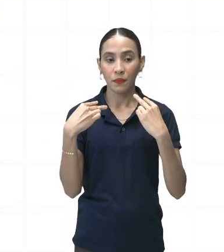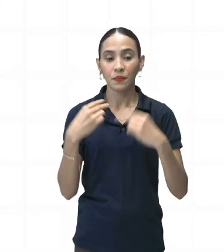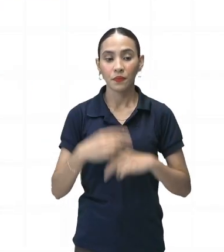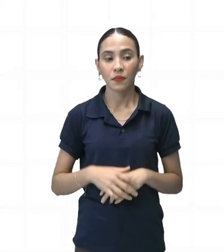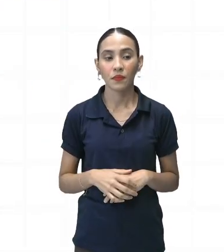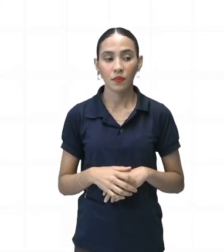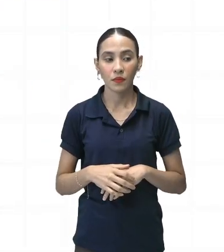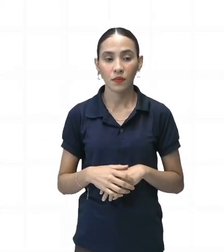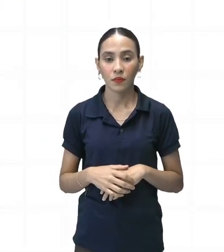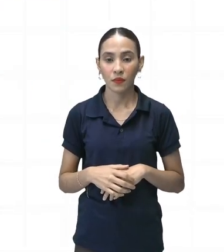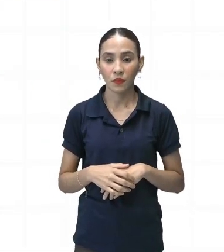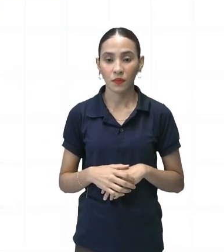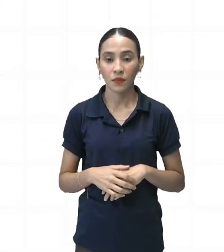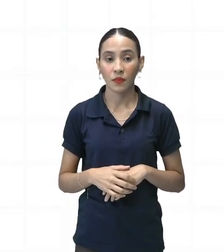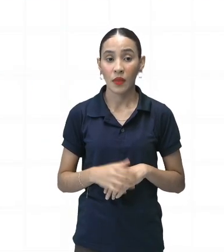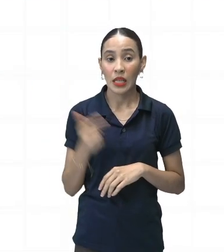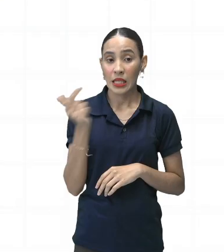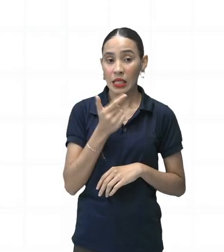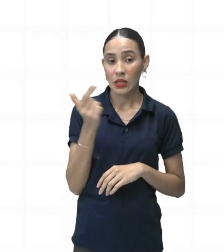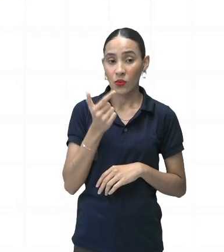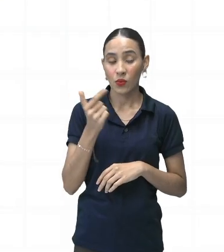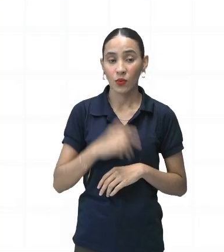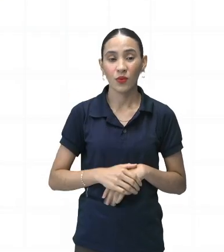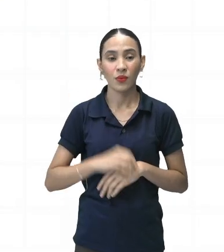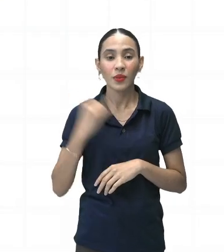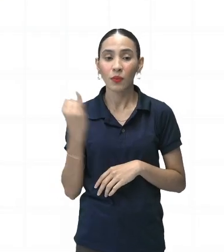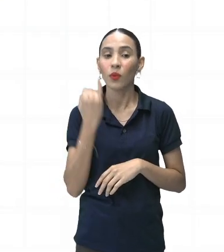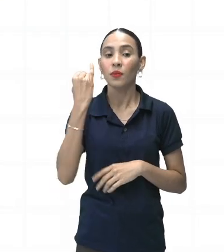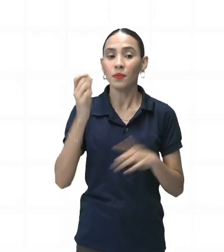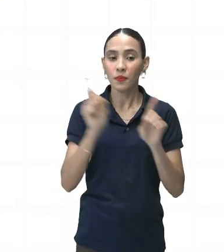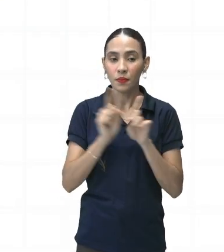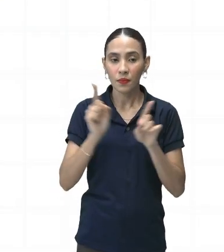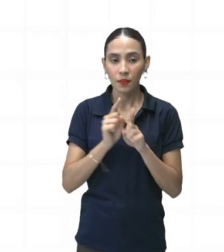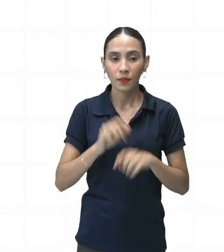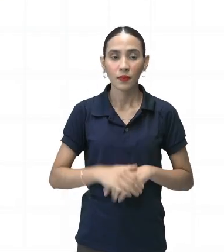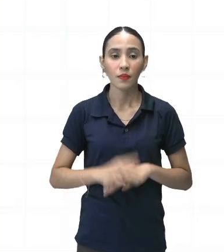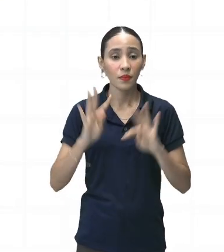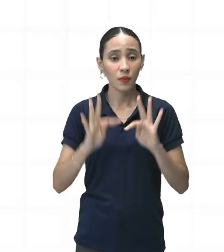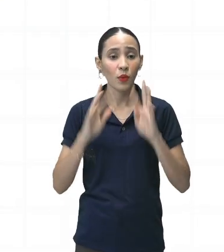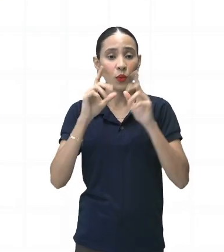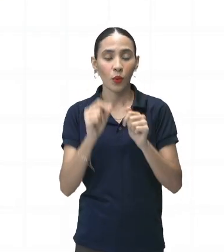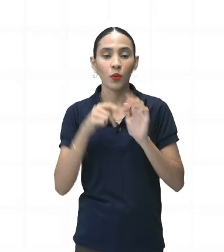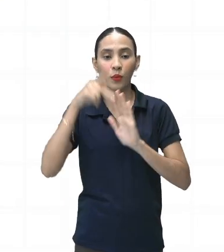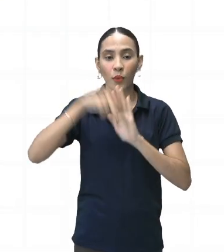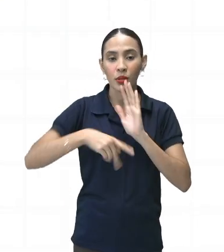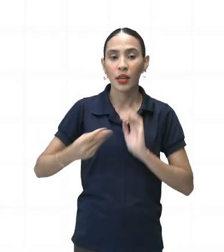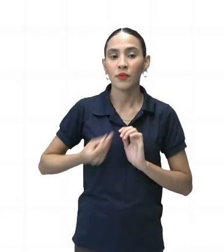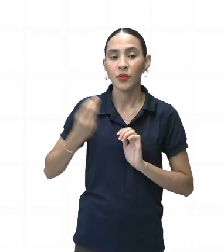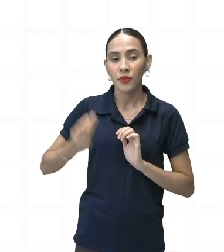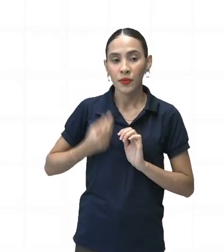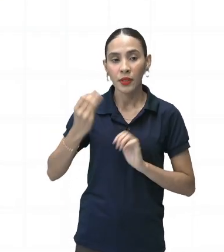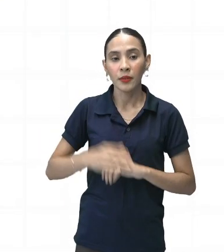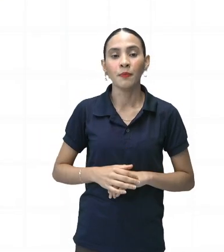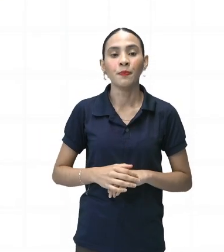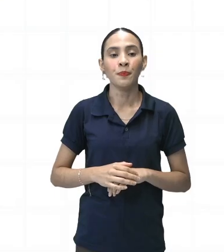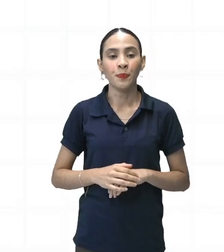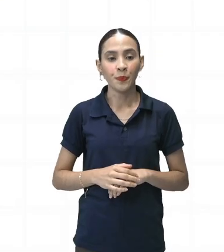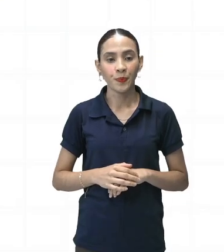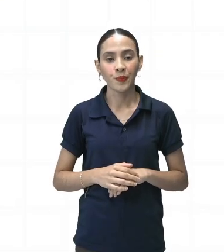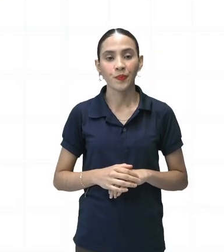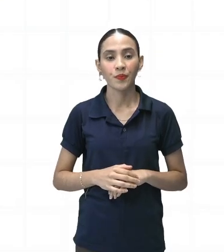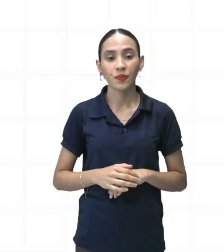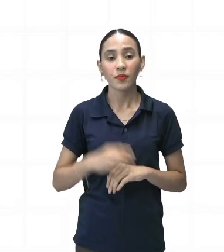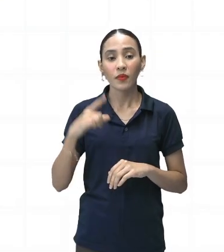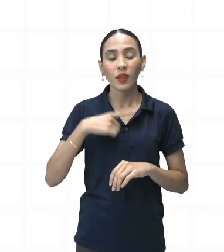Ok? Segunda coisa que é muito interessante, todo projeto de vida, além de ser